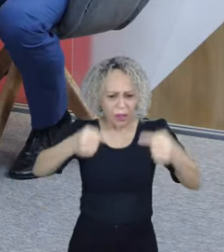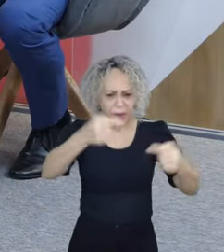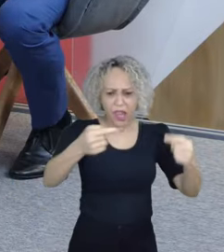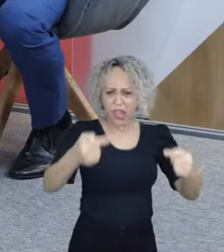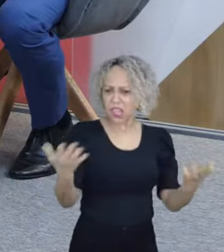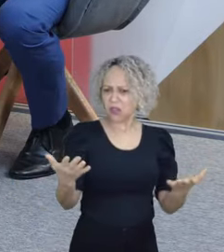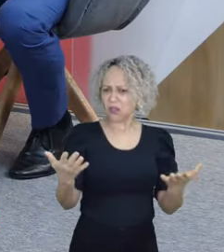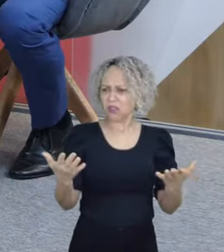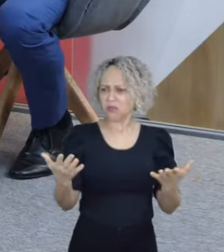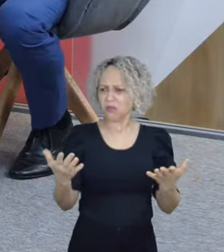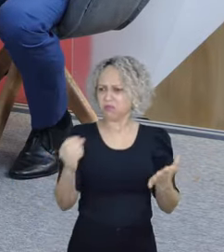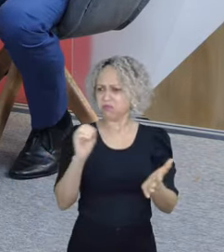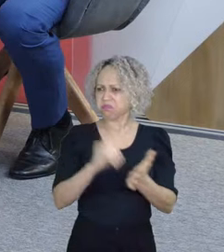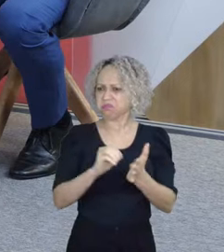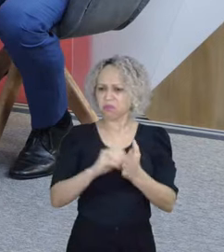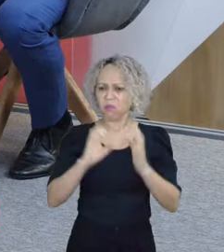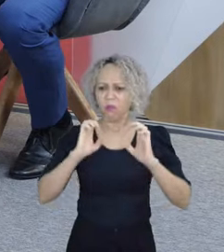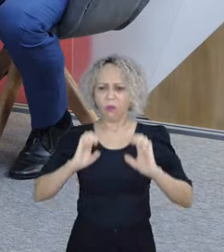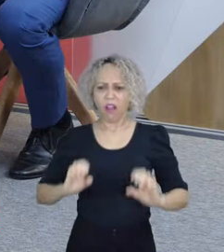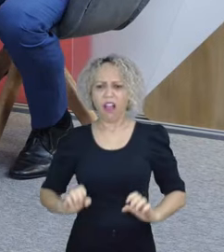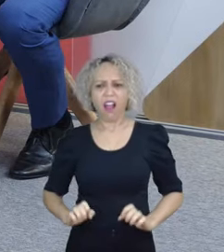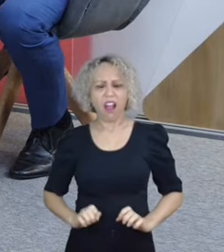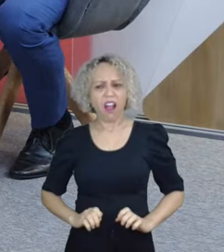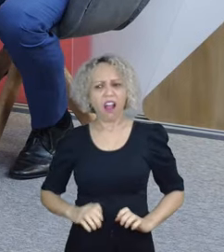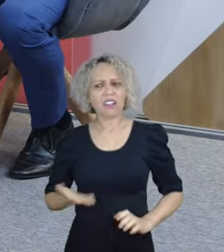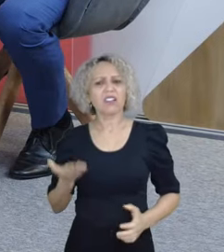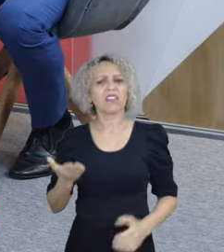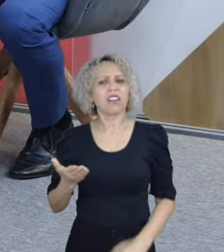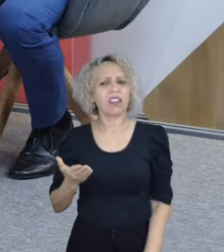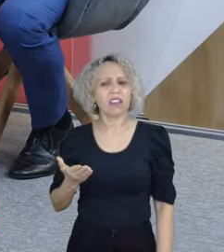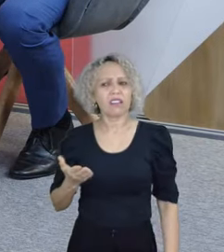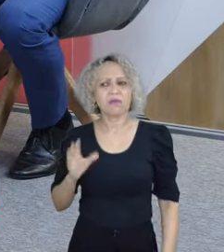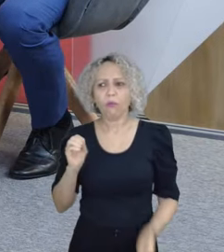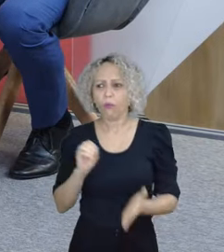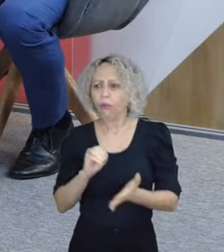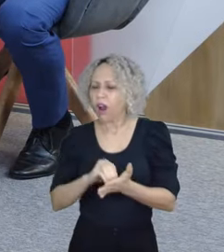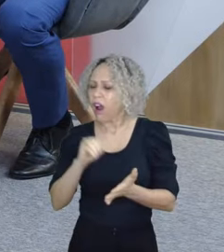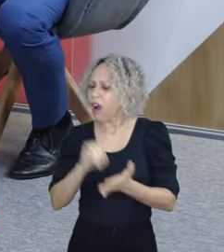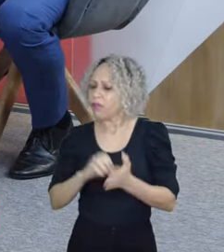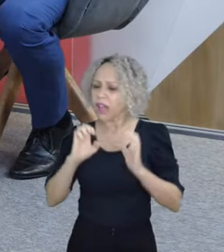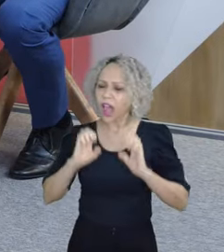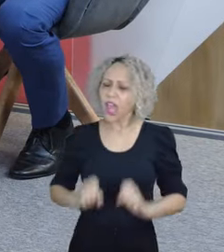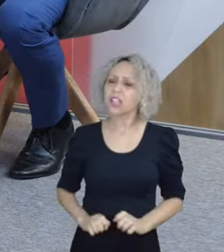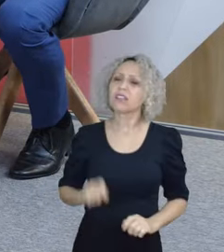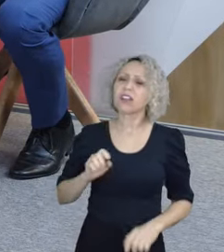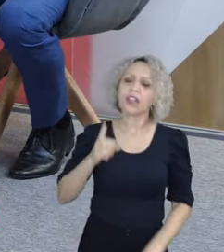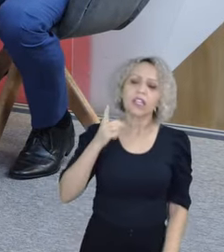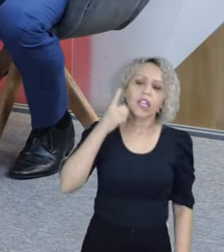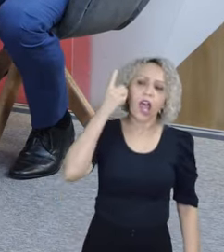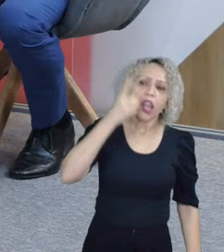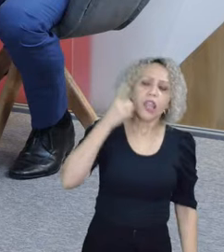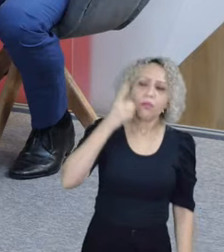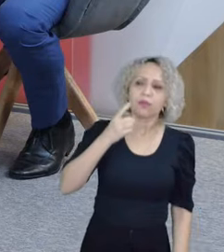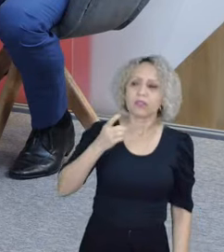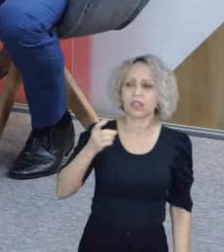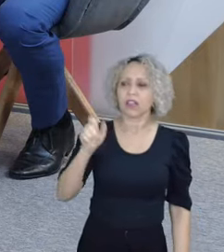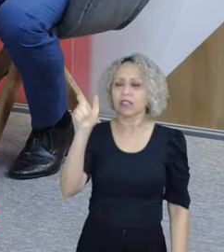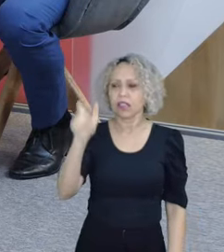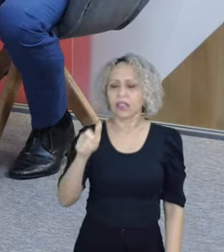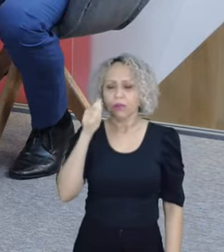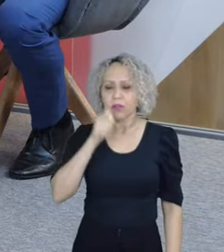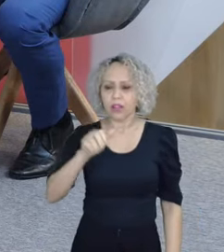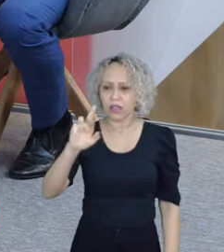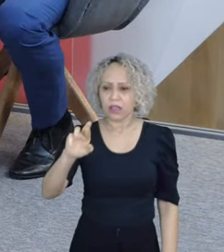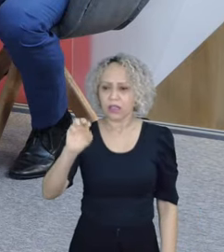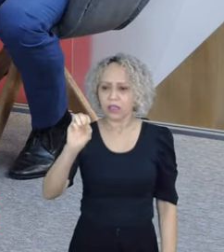antiética, a postura da deputada federal Rosângela Moro, que, na verdade, pelo que eu vejo, foi estimulada pelo seu marido, o senador Sérgio Moro,